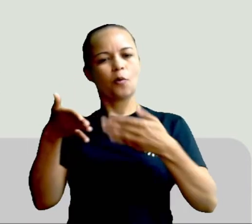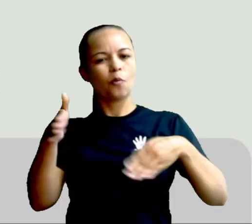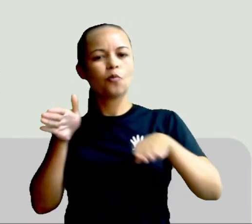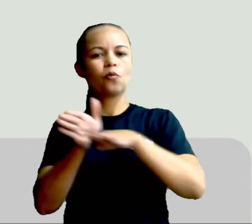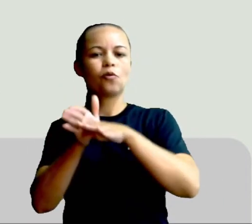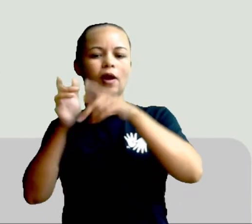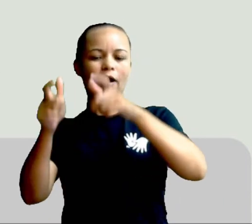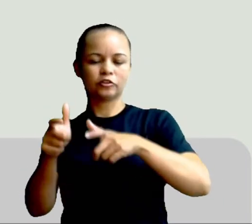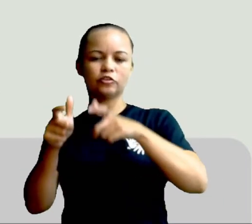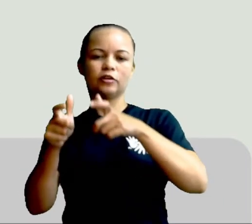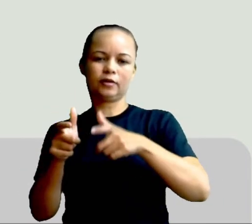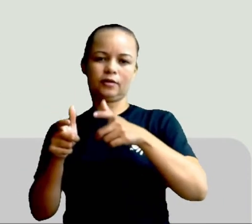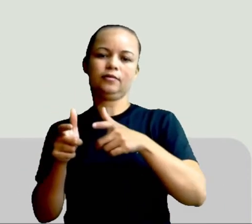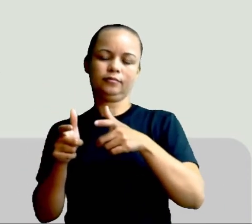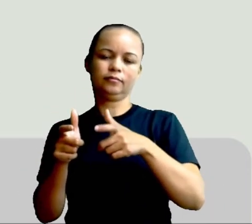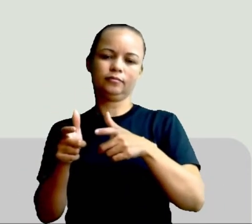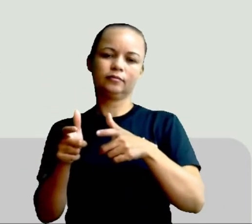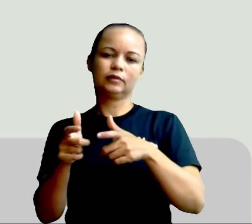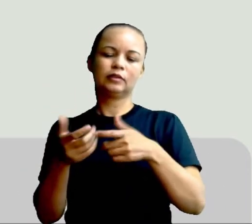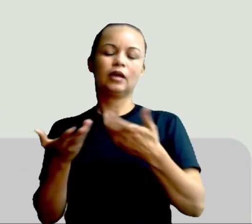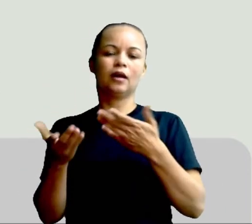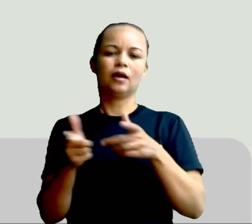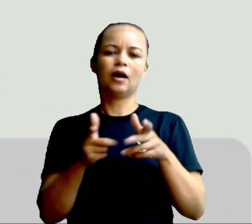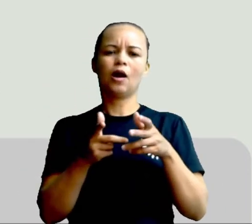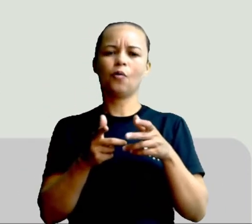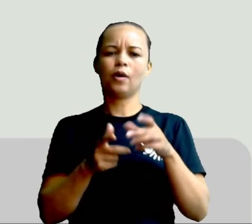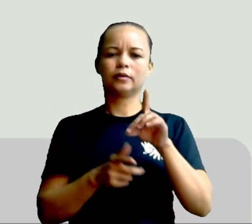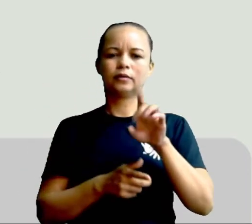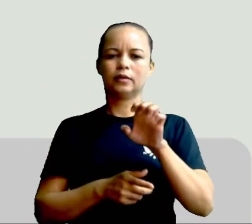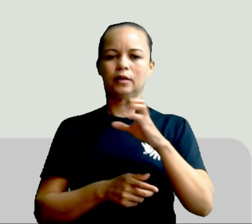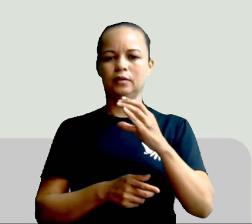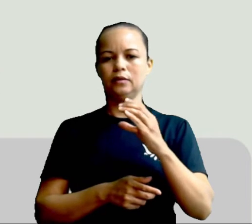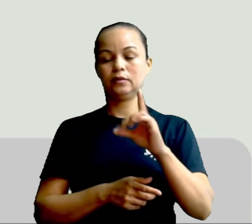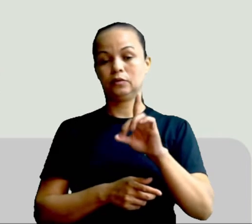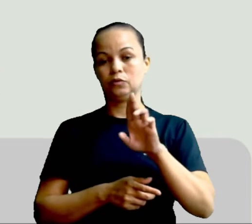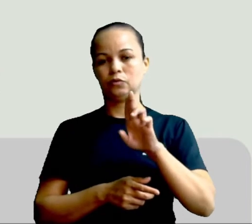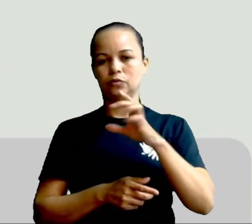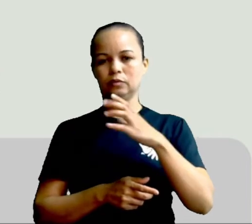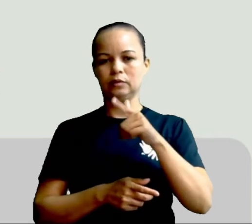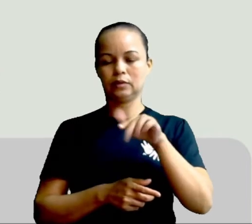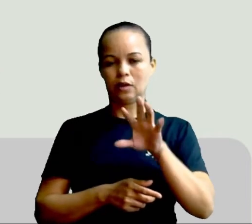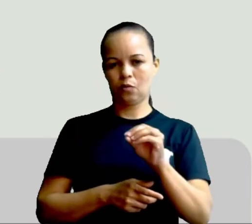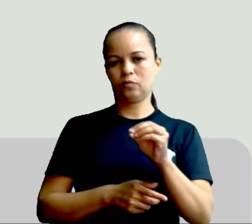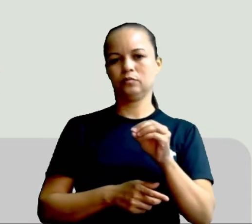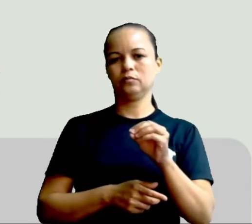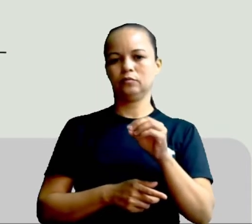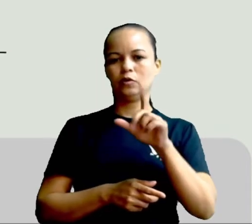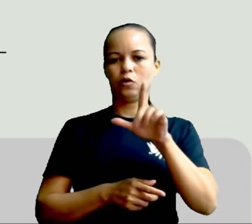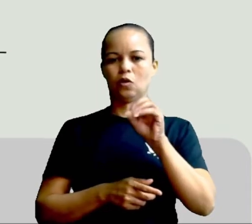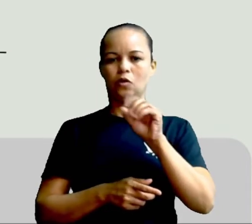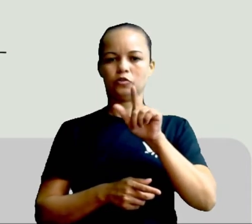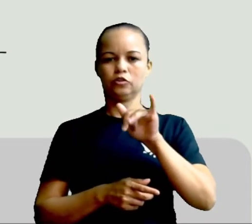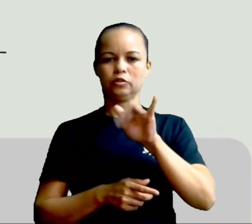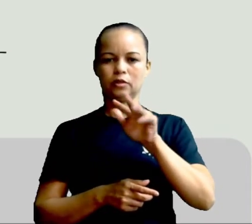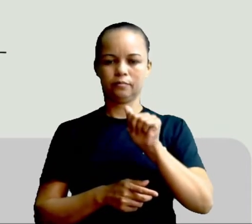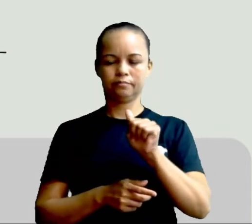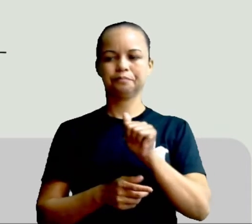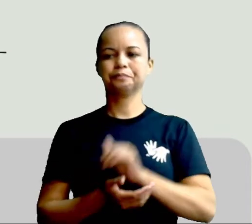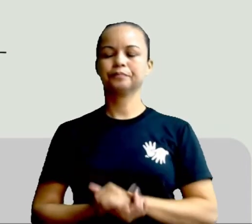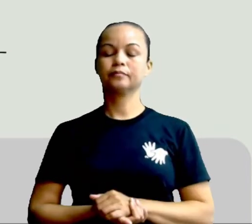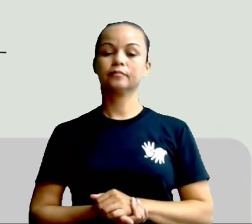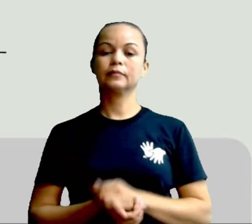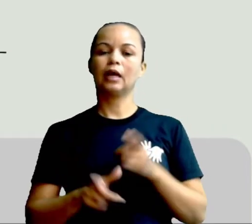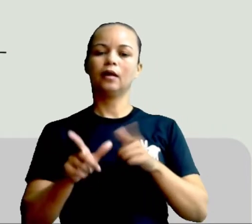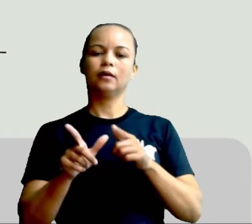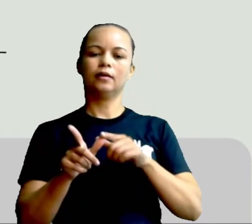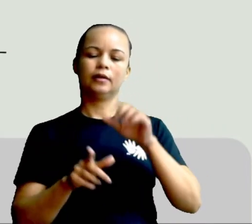direção, chegar a um lugar, no caso, a uma dedução lógica. Muito bem. Na letrinha